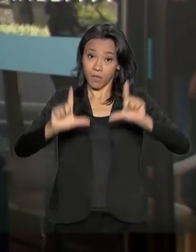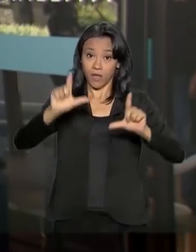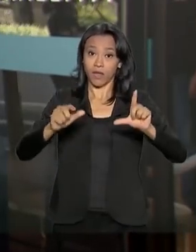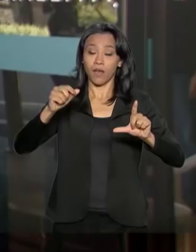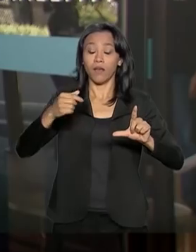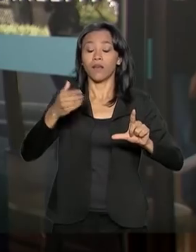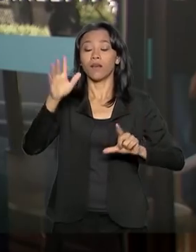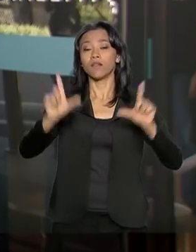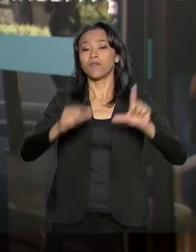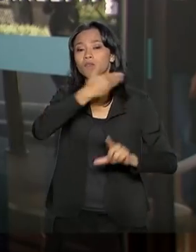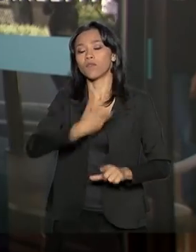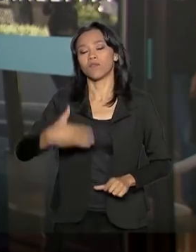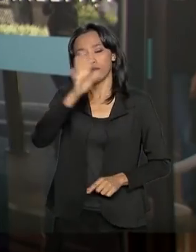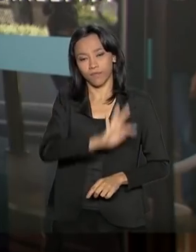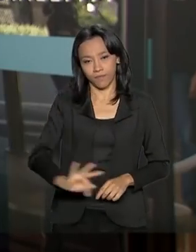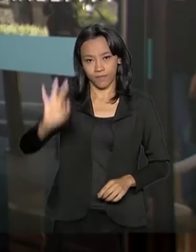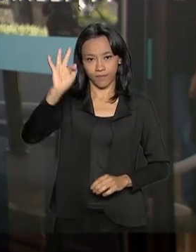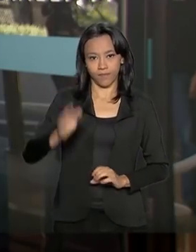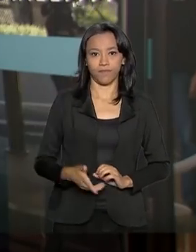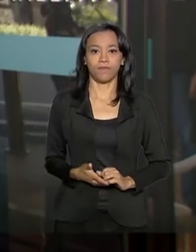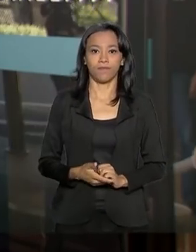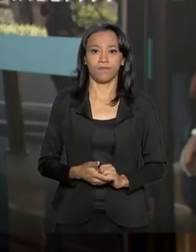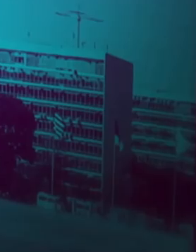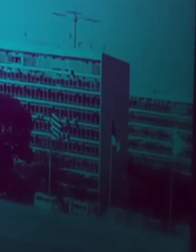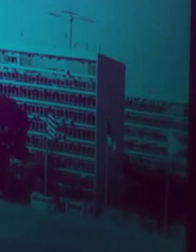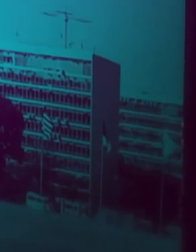NBR a TV do Governo